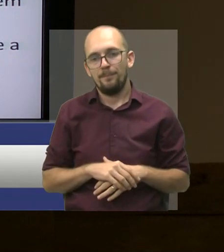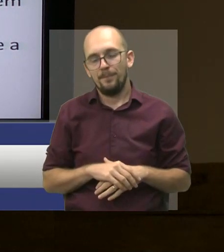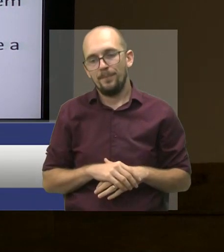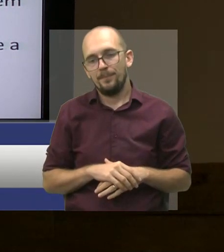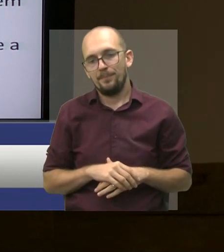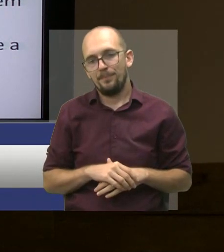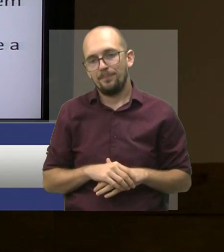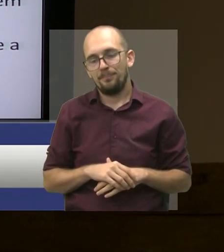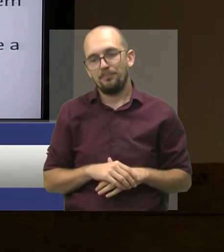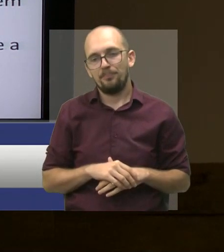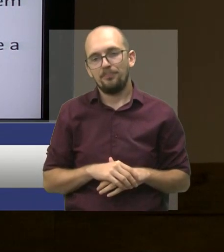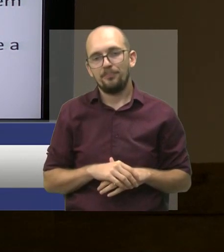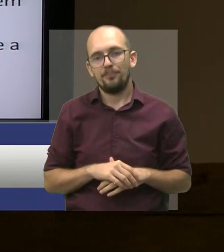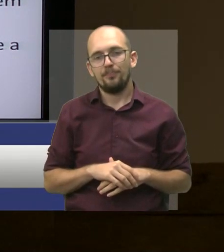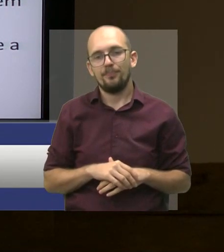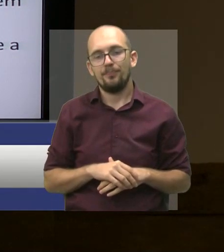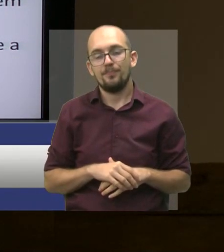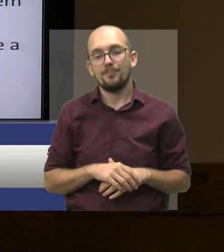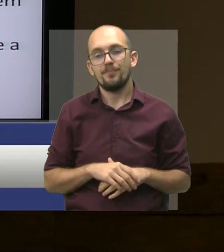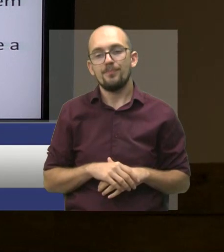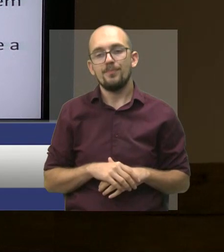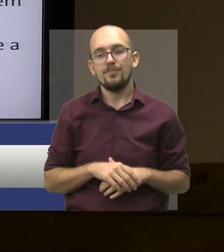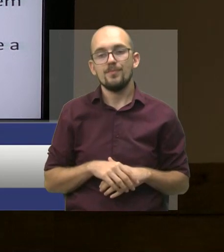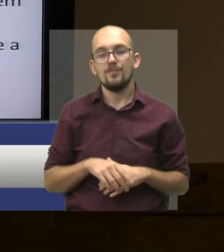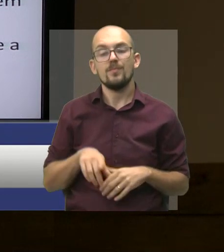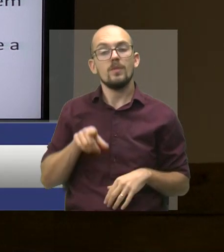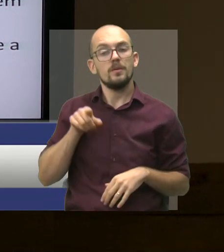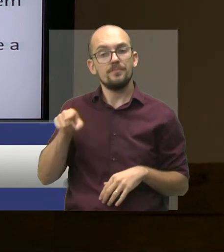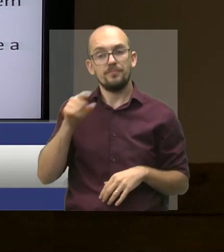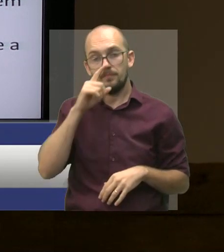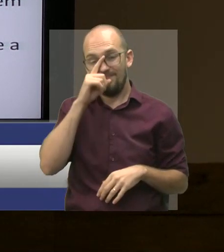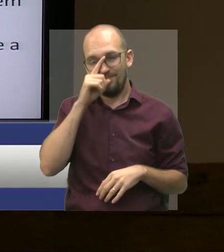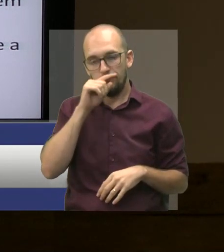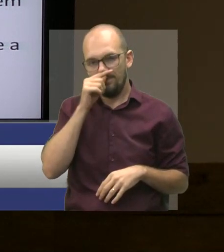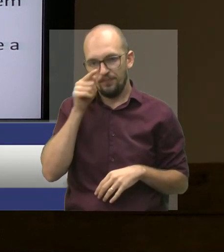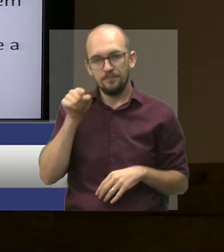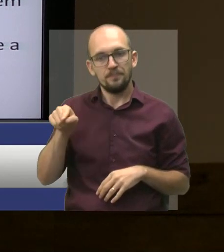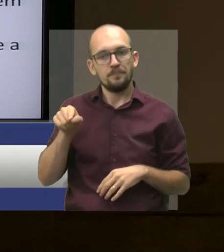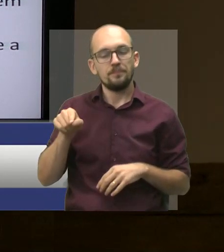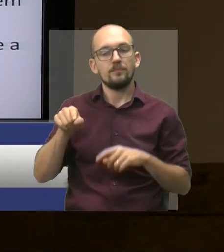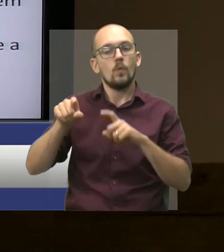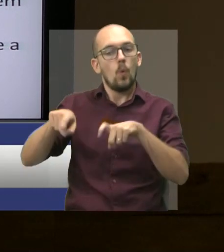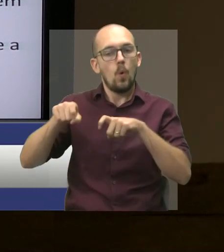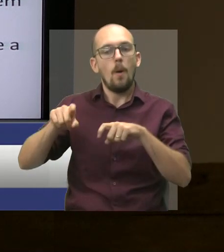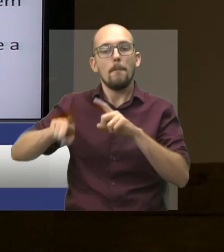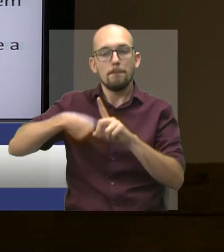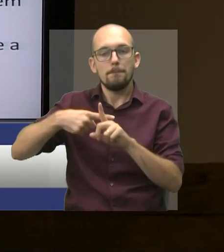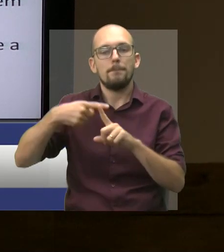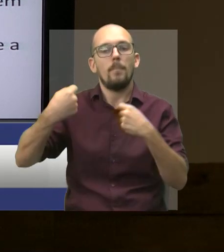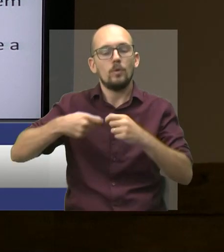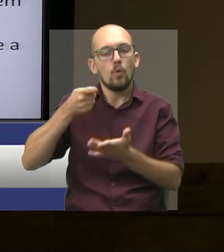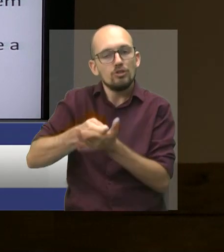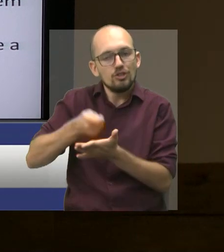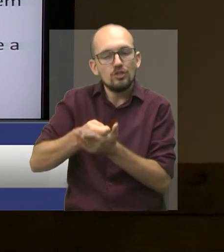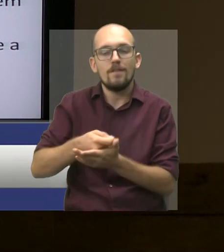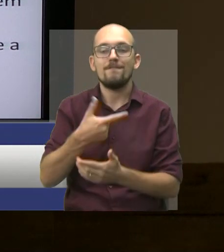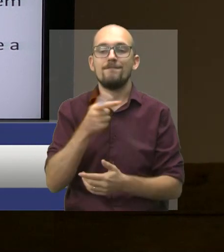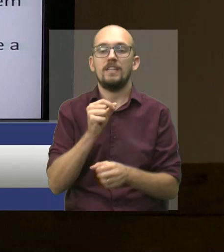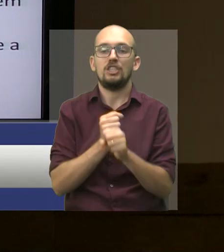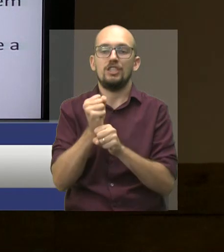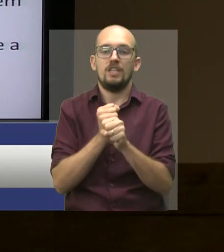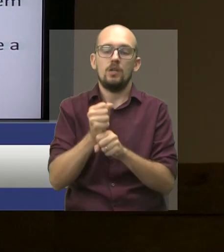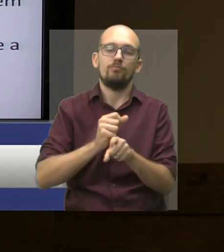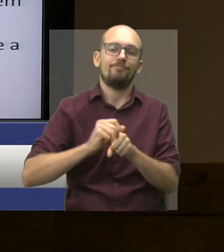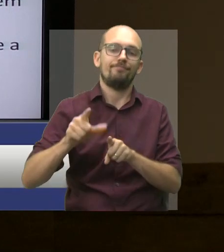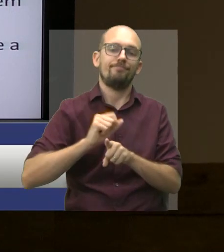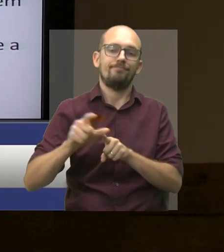E, nesse tipo de modalidade, eles estão exigindo 20 anos de contribuição, ou seja, não haverá